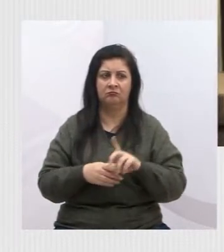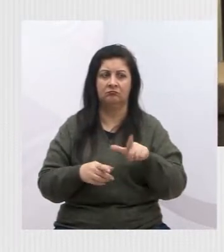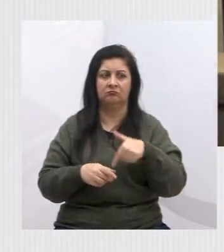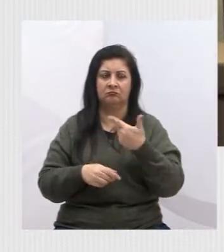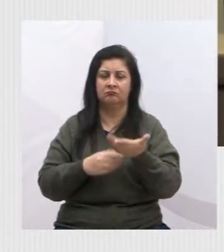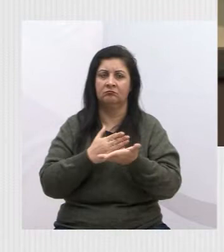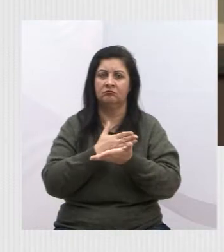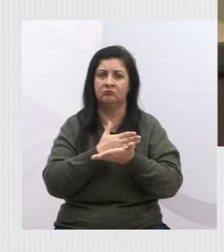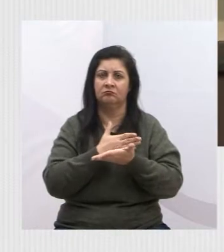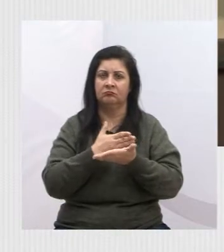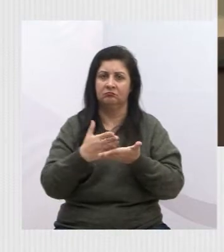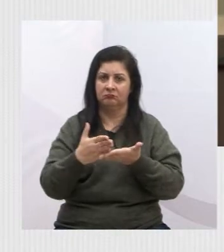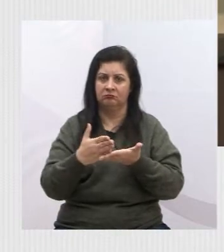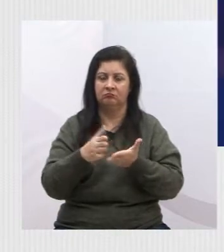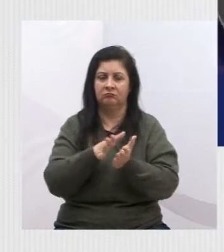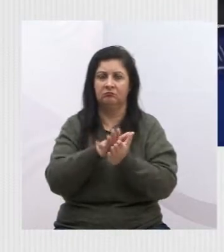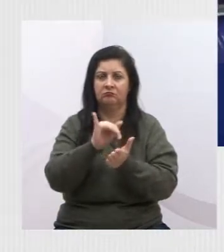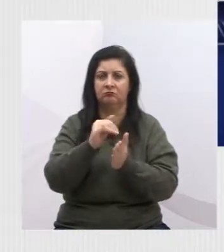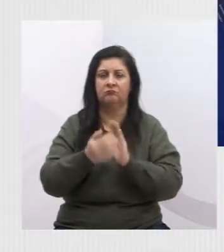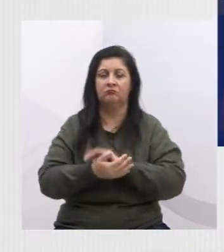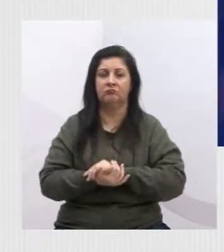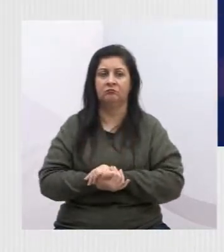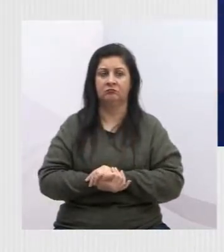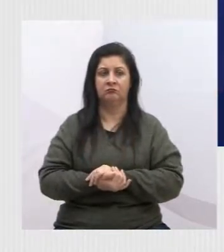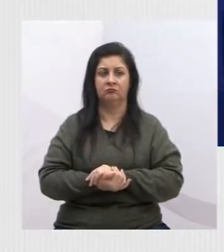começar a vigorar em Jacareí.